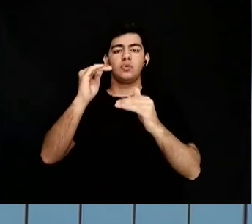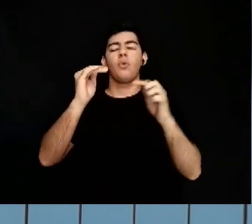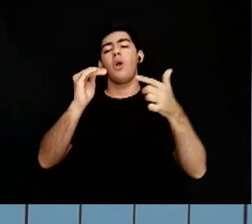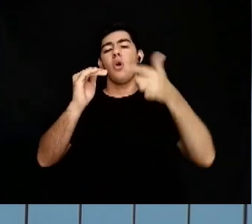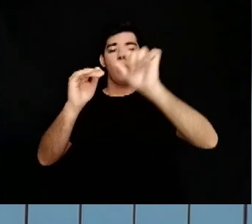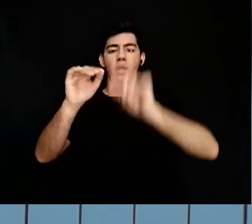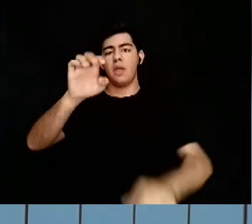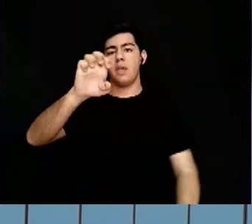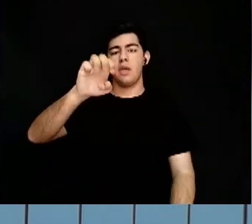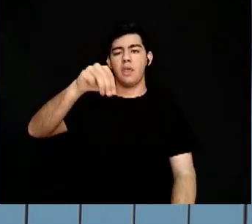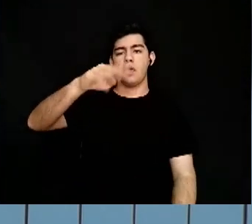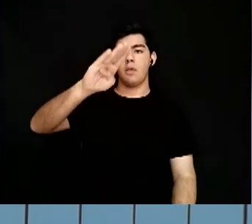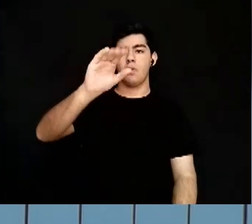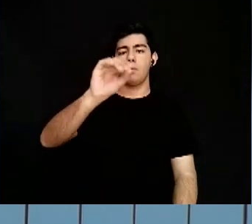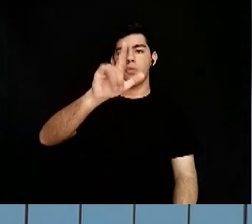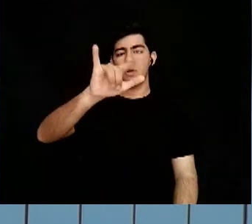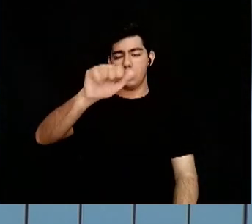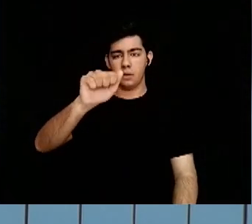embolia, como